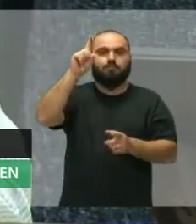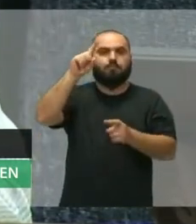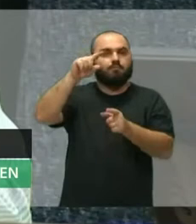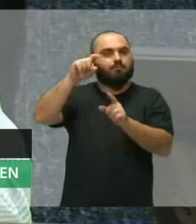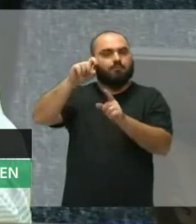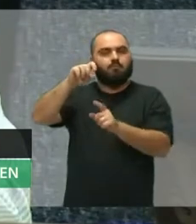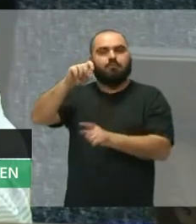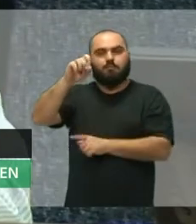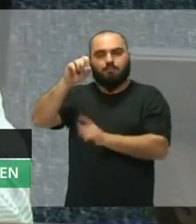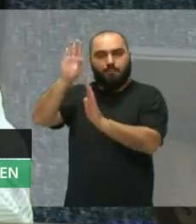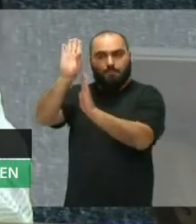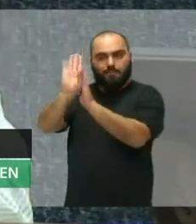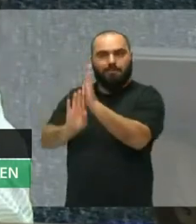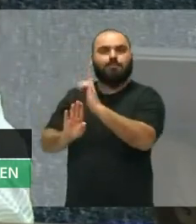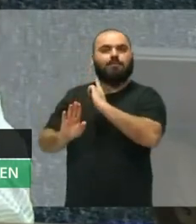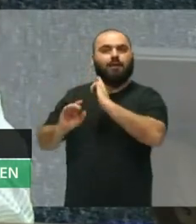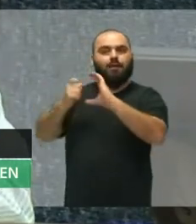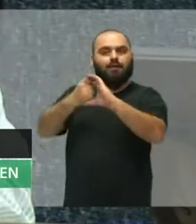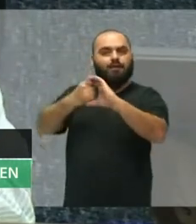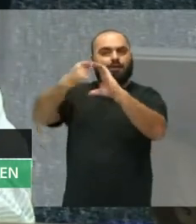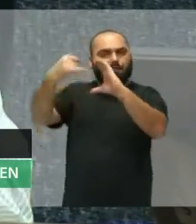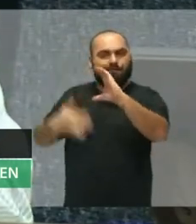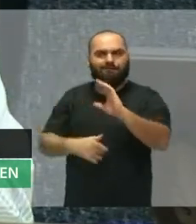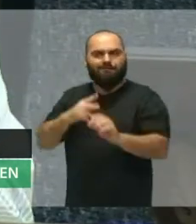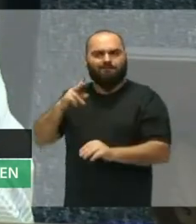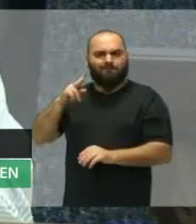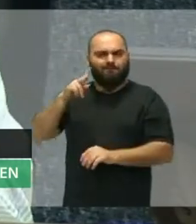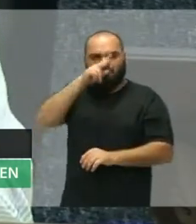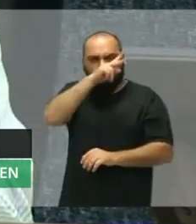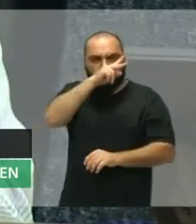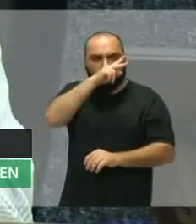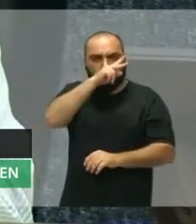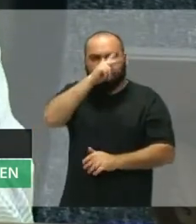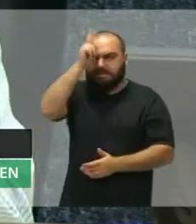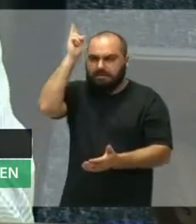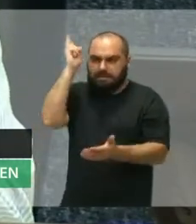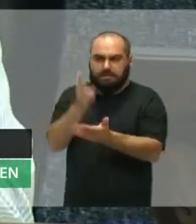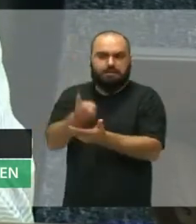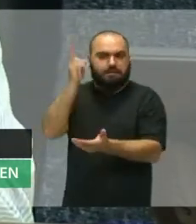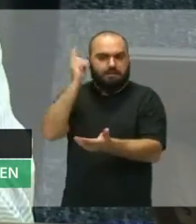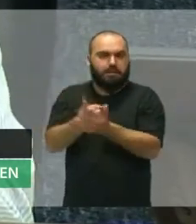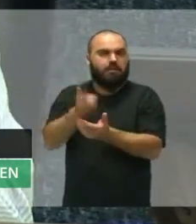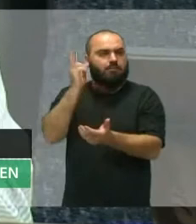essa característica forte de estar sempre